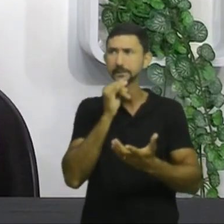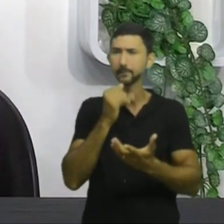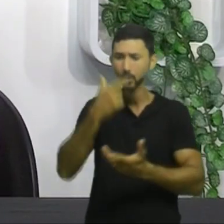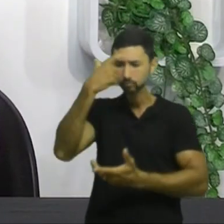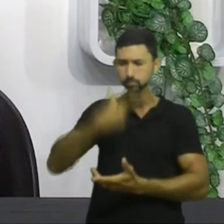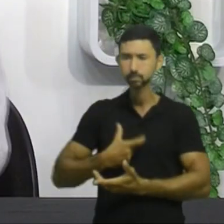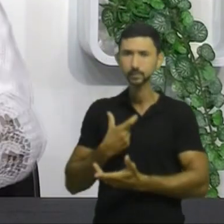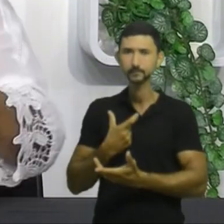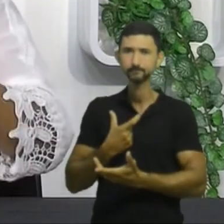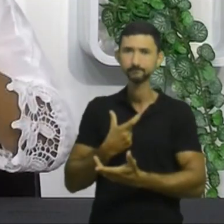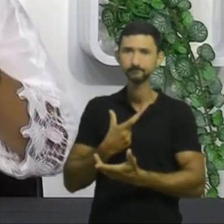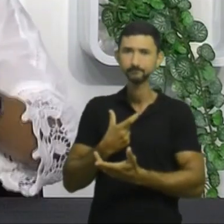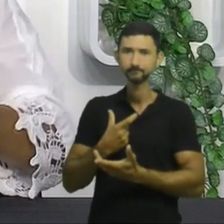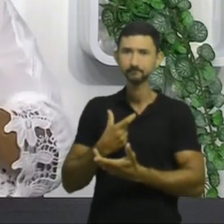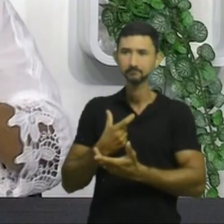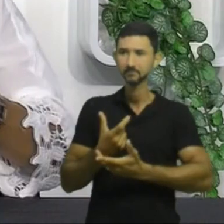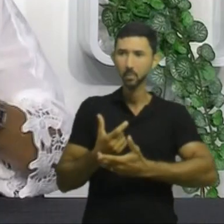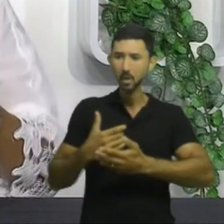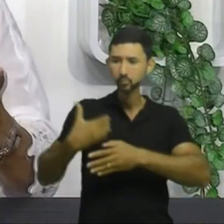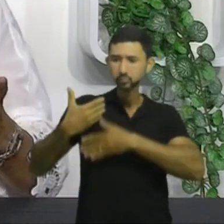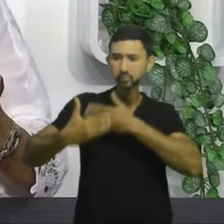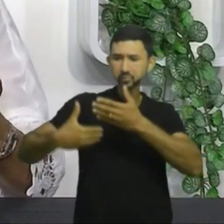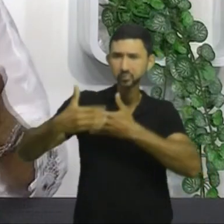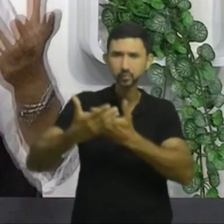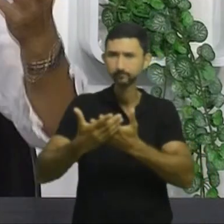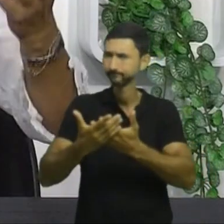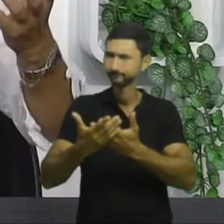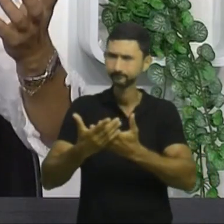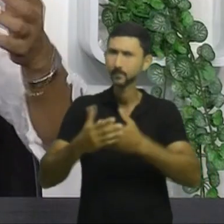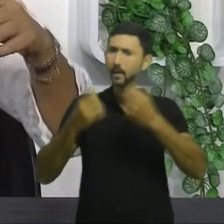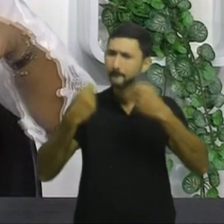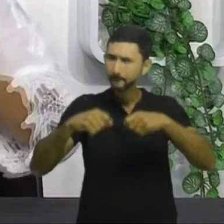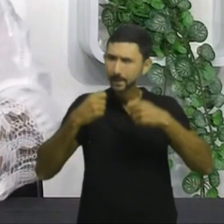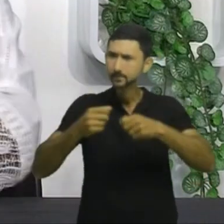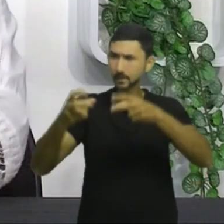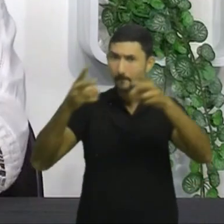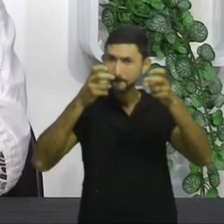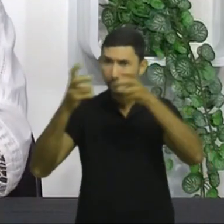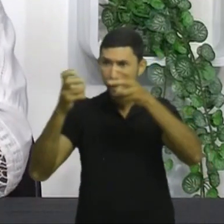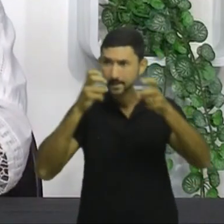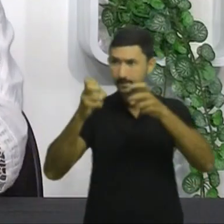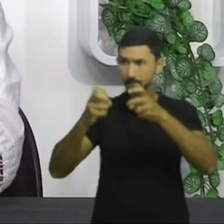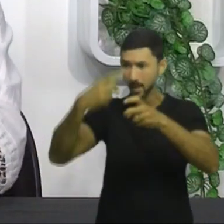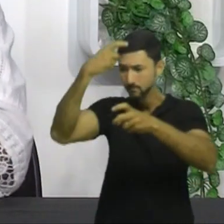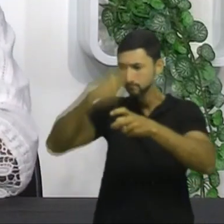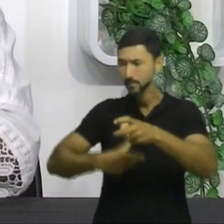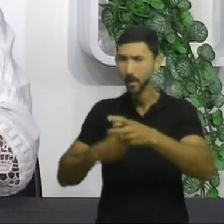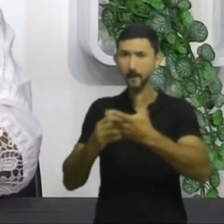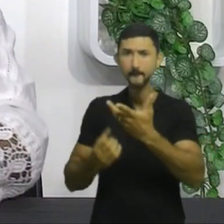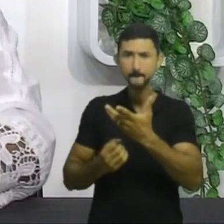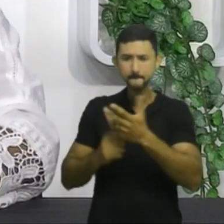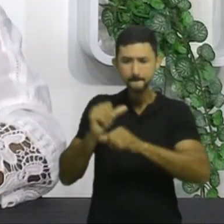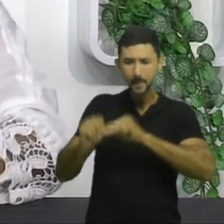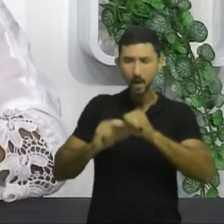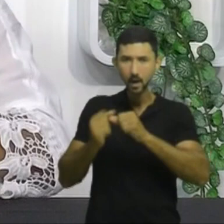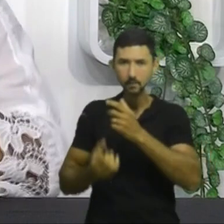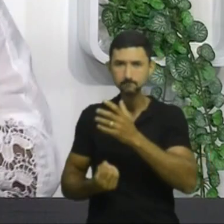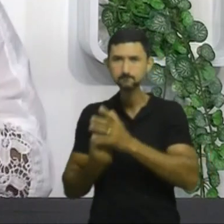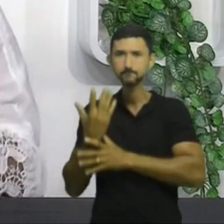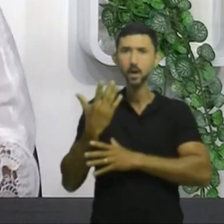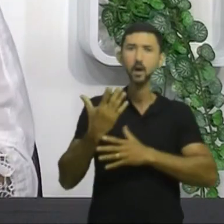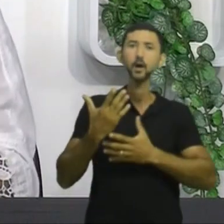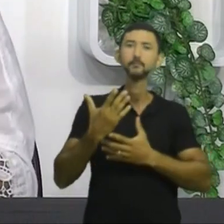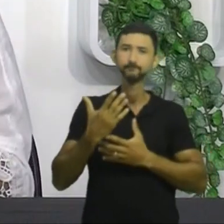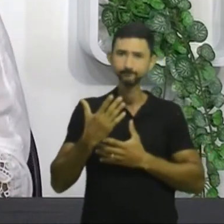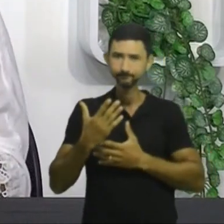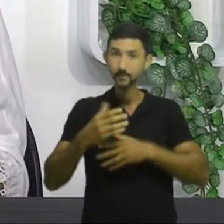para passar por elas sem perceber. Nós somos agentes que podem fazer mudanças, que